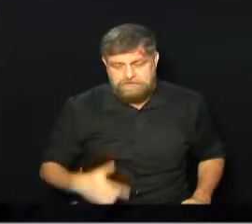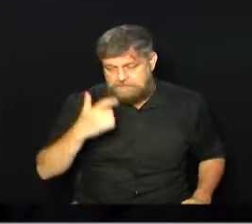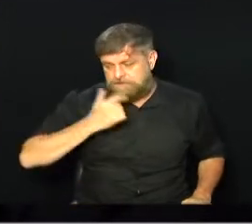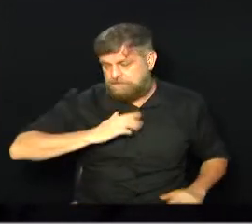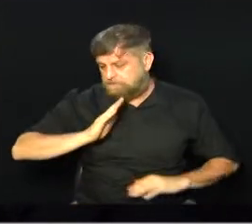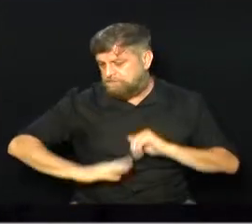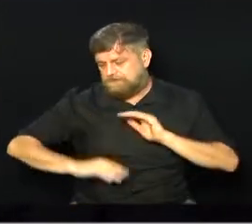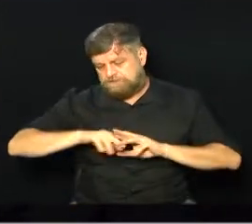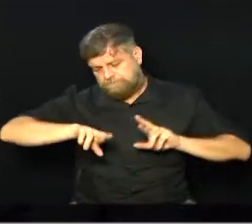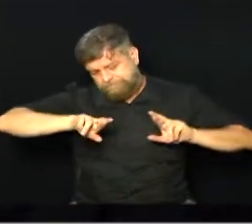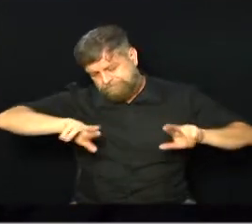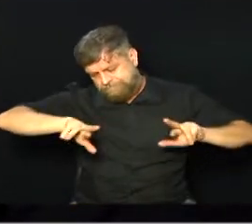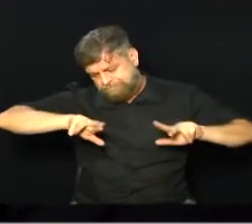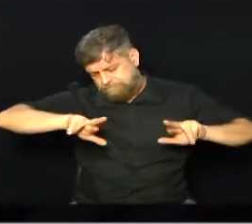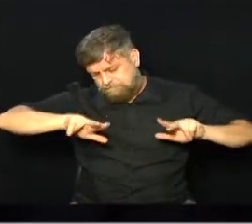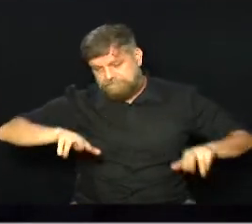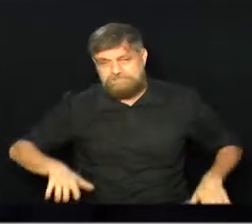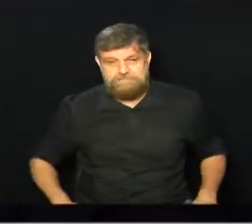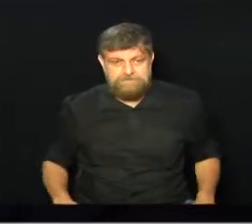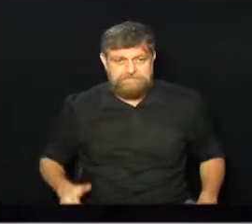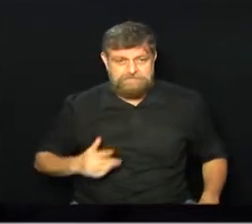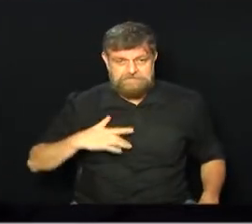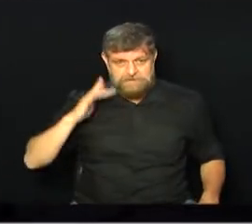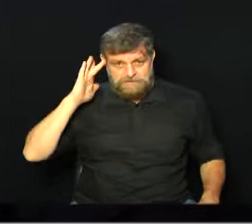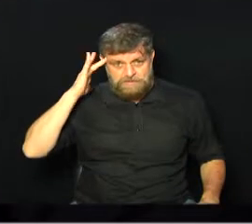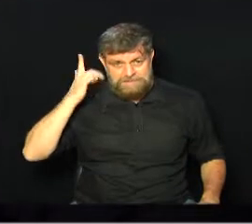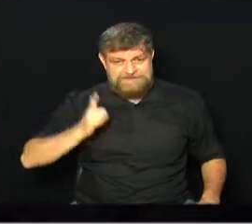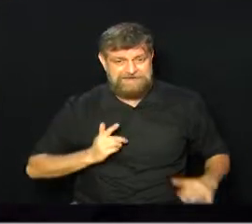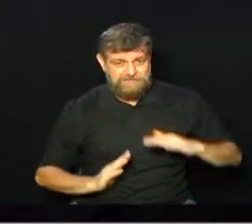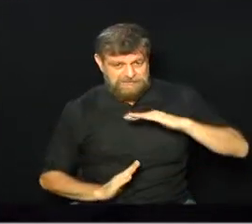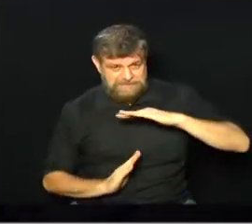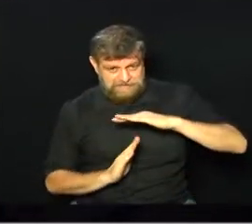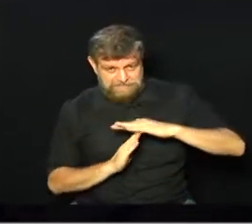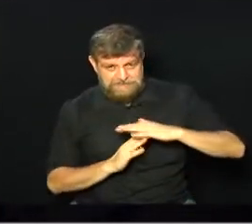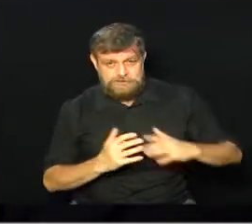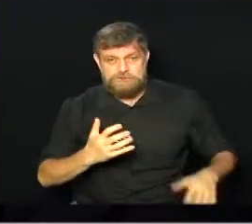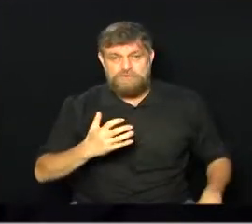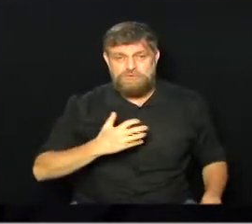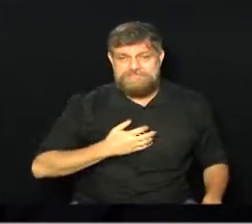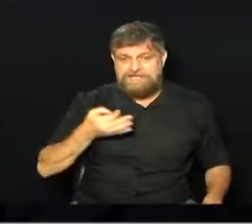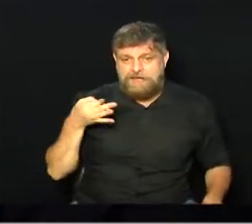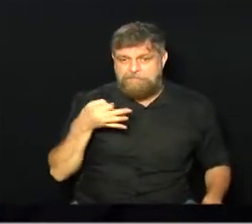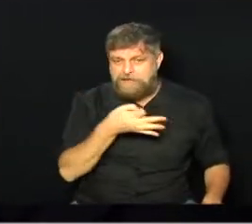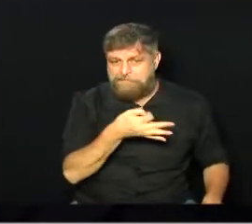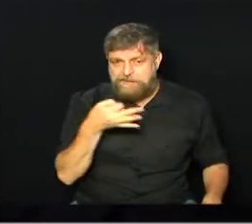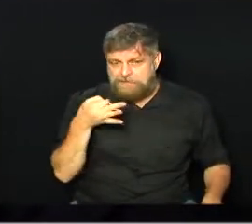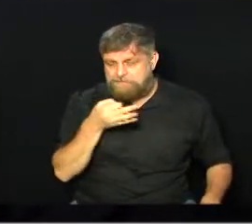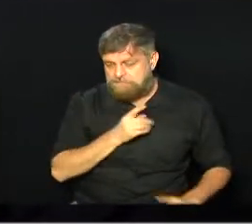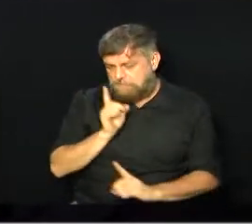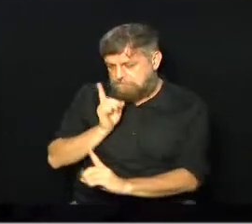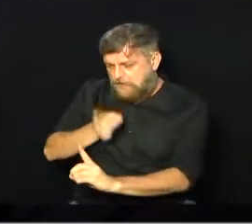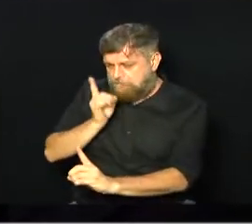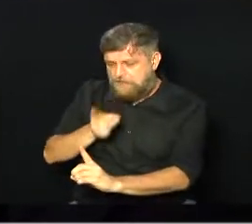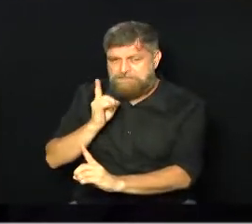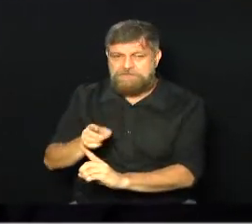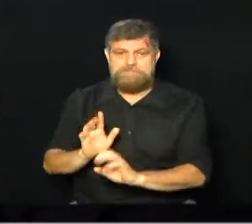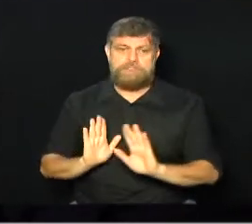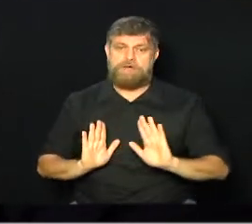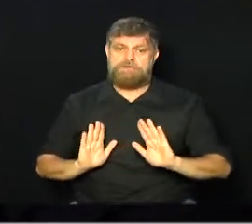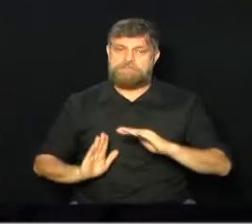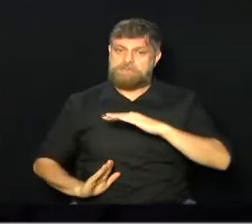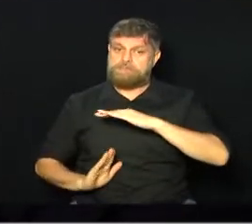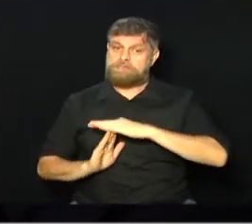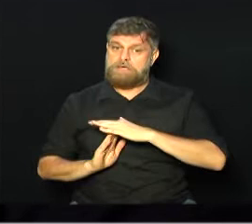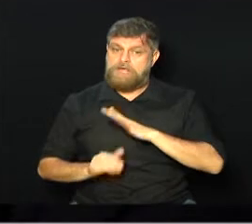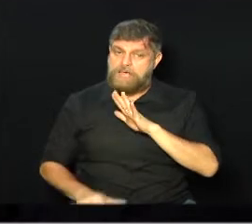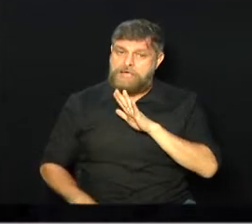pratico. Eu acho que tudo tem um limite para você falar, de como você falar. Primeiro, você tem que ter o